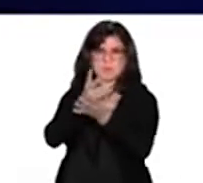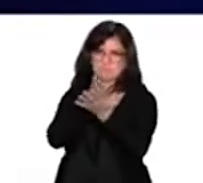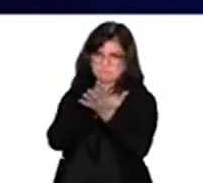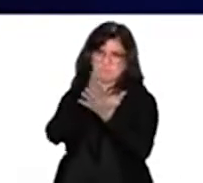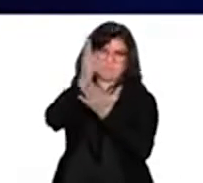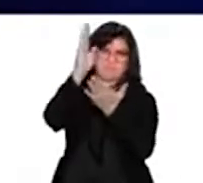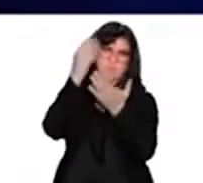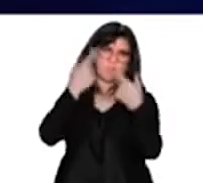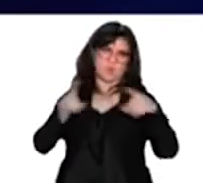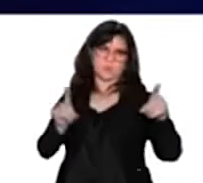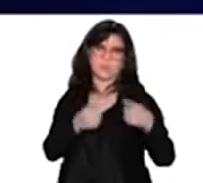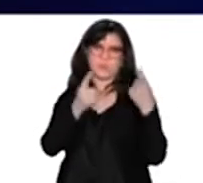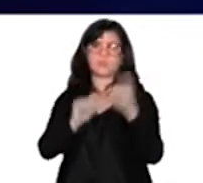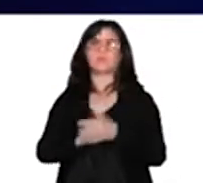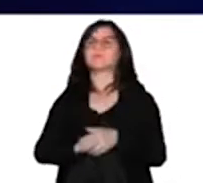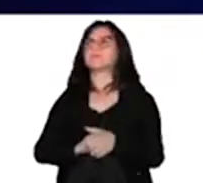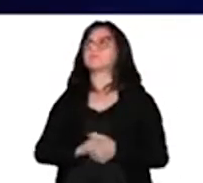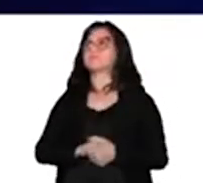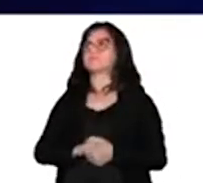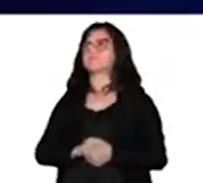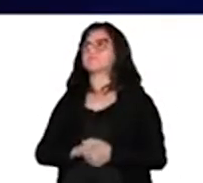né?